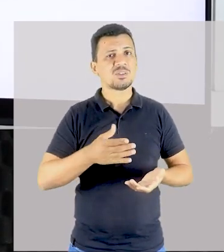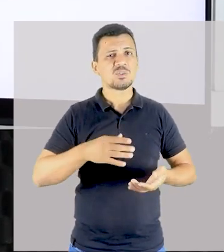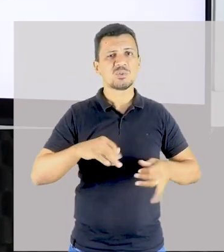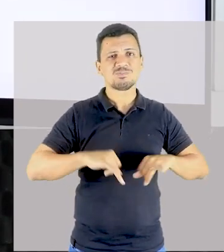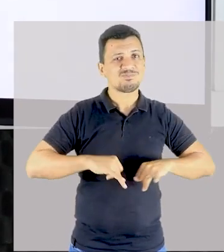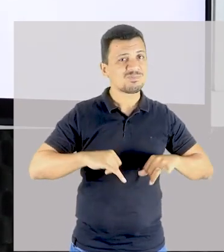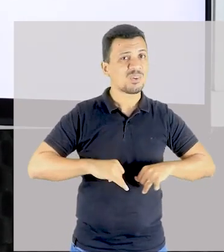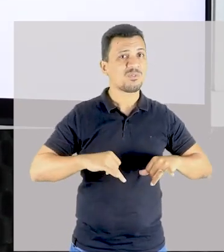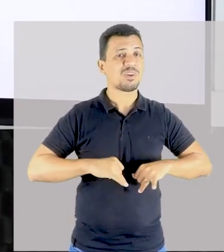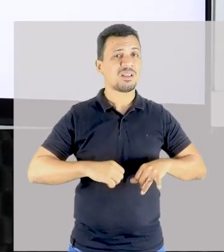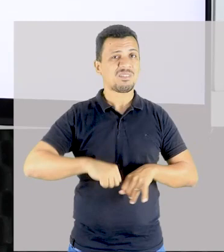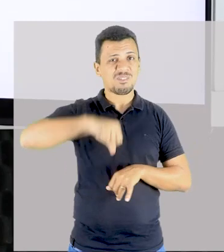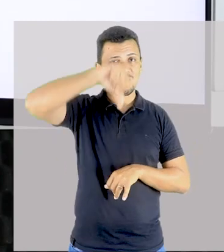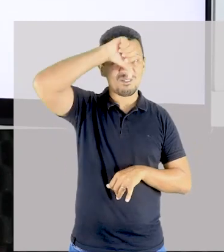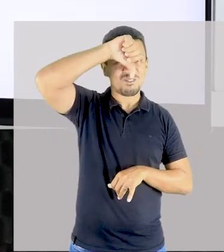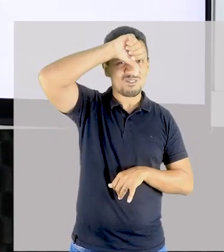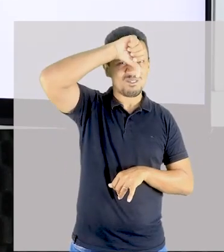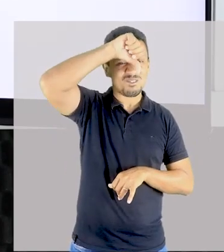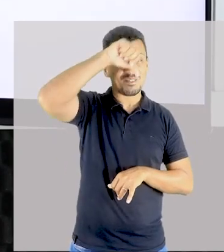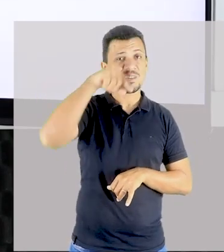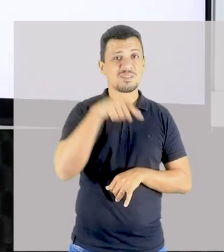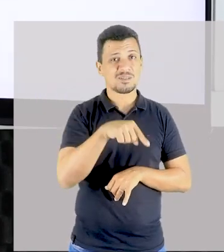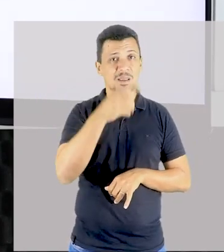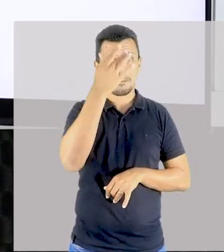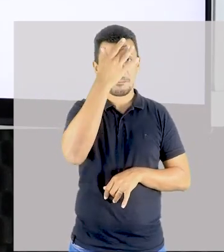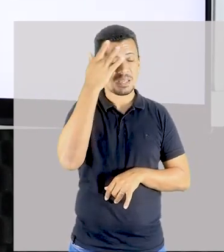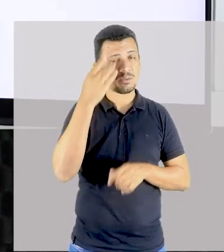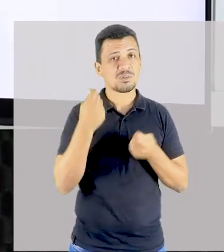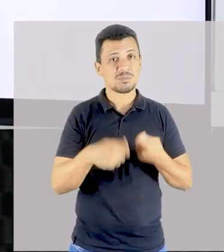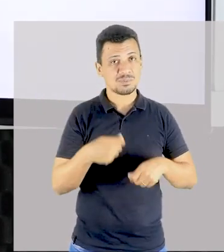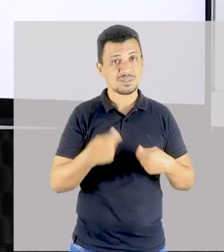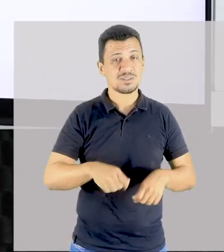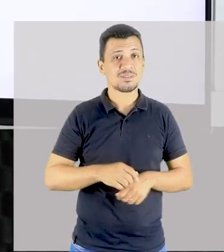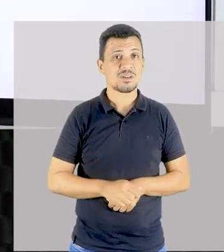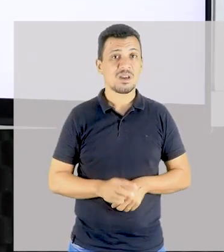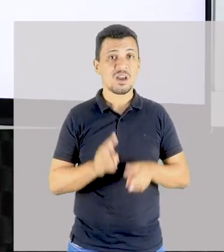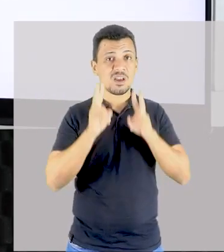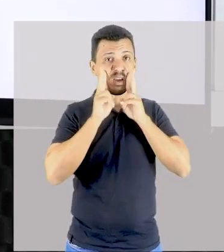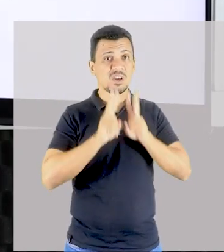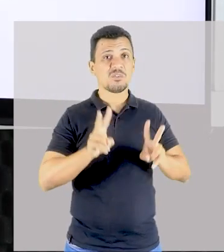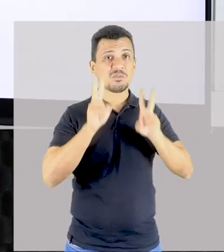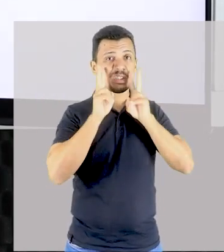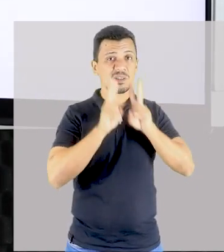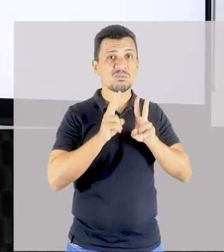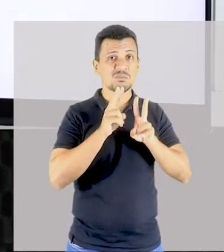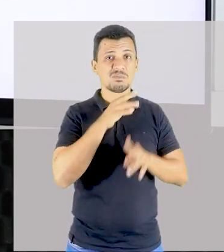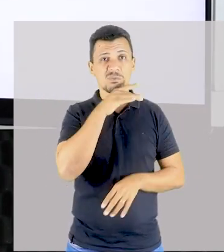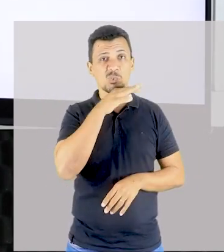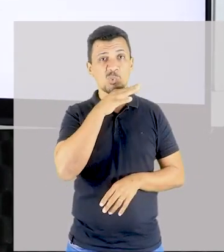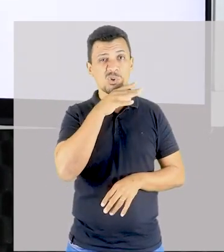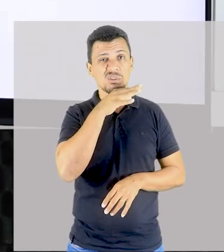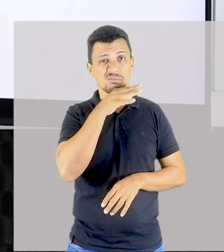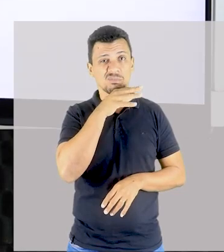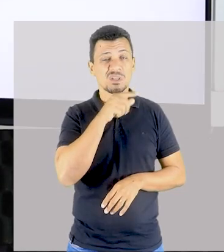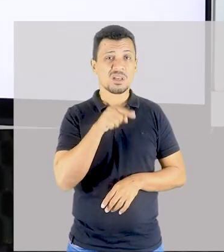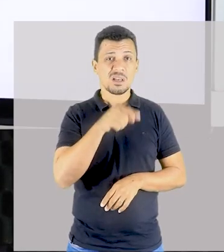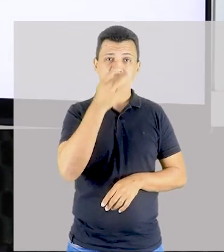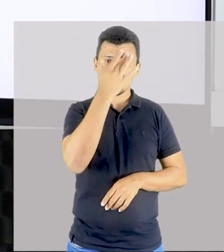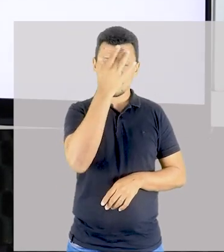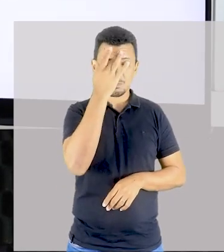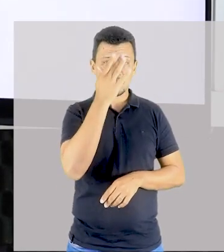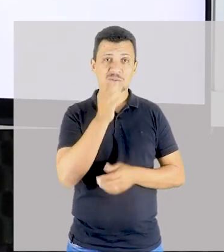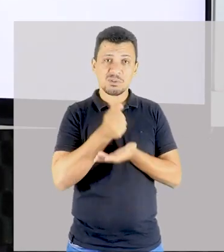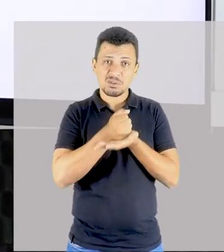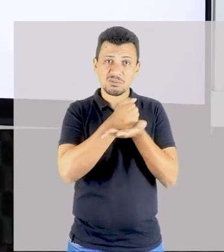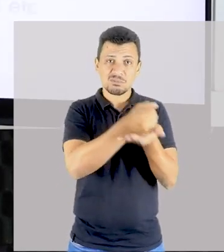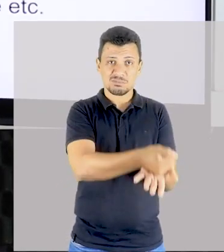estigmatização é uma estereotipação é uma visão negativa sobre essas pessoas que são atendidas por